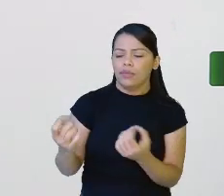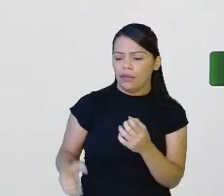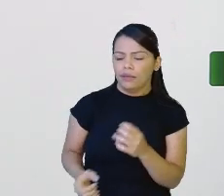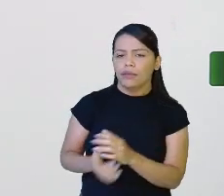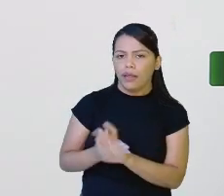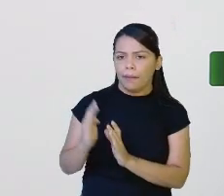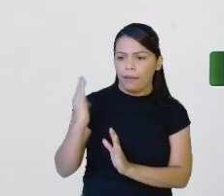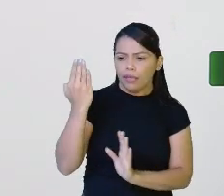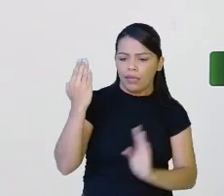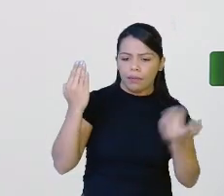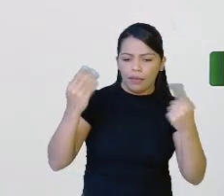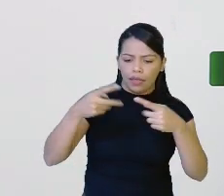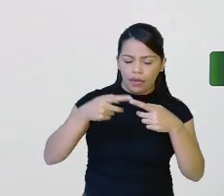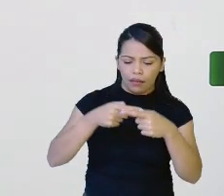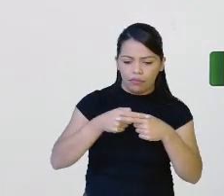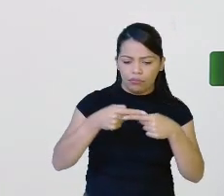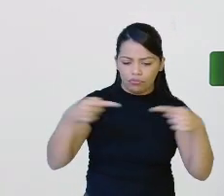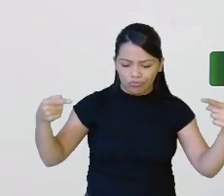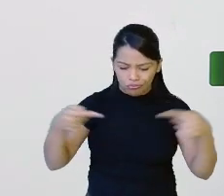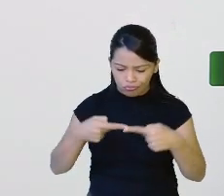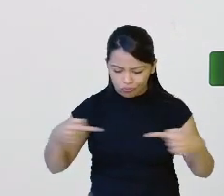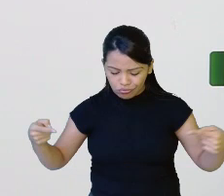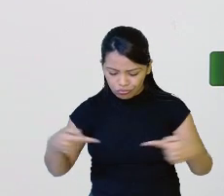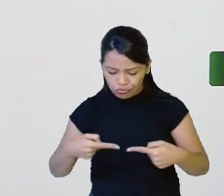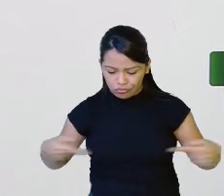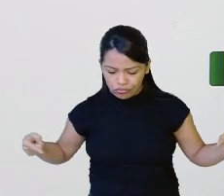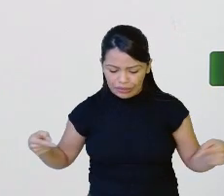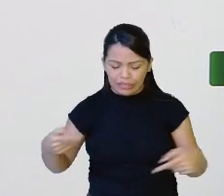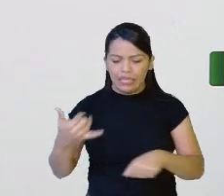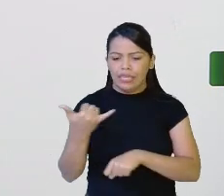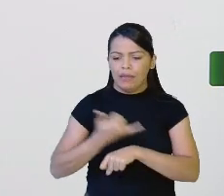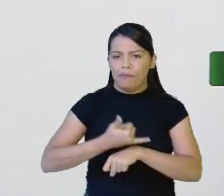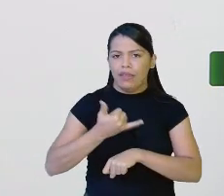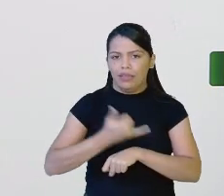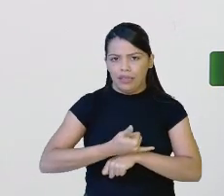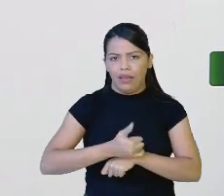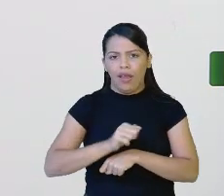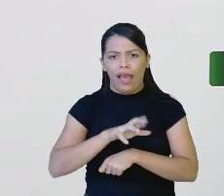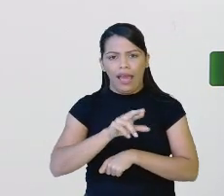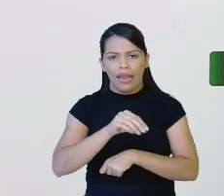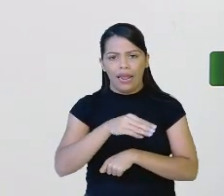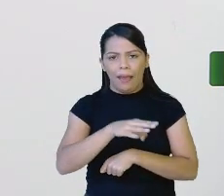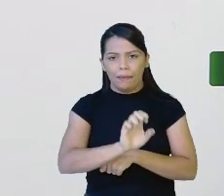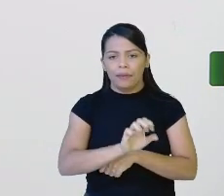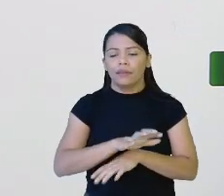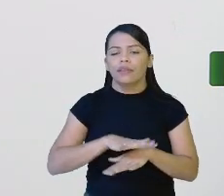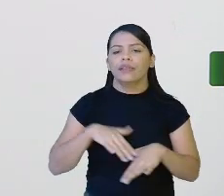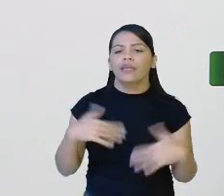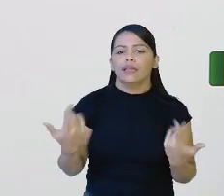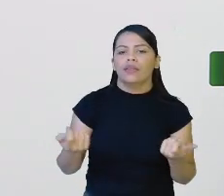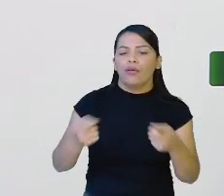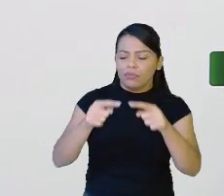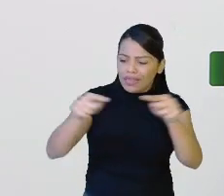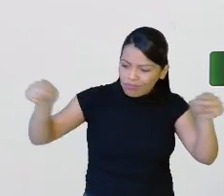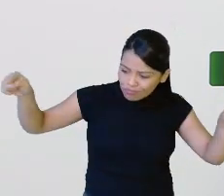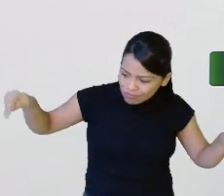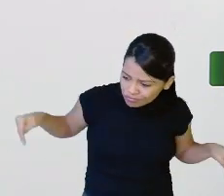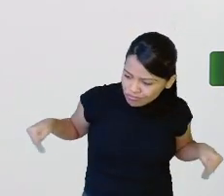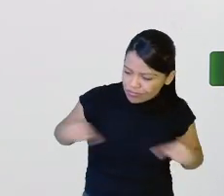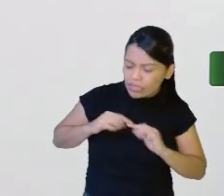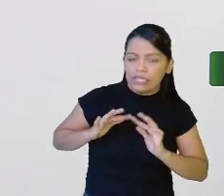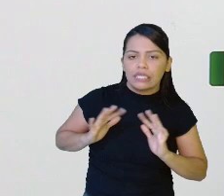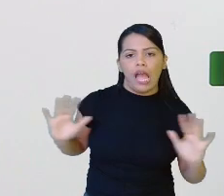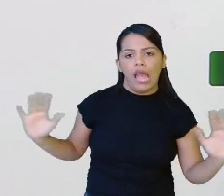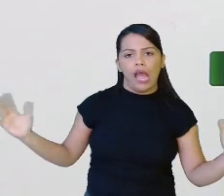por mais simples que seja essa cerca, para eu conseguir delimitar o meu espaço, eu